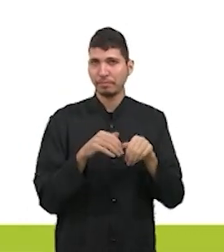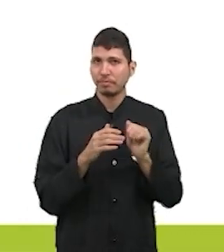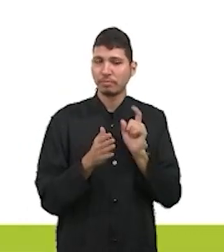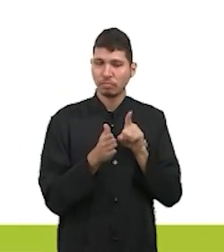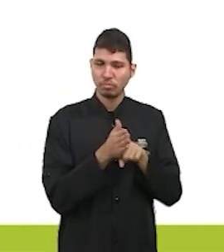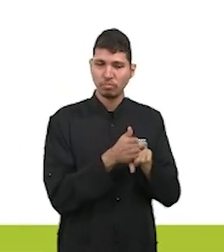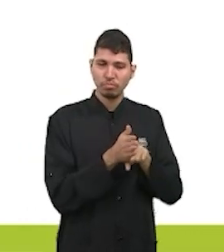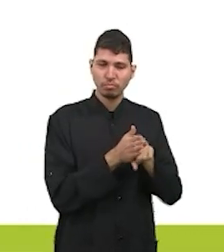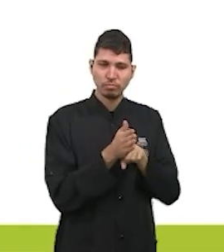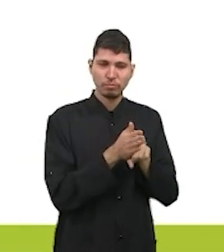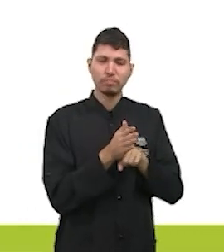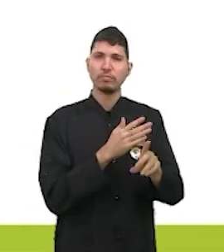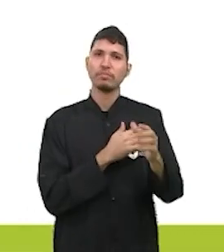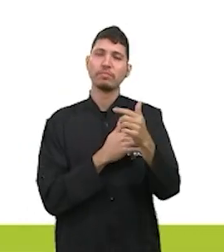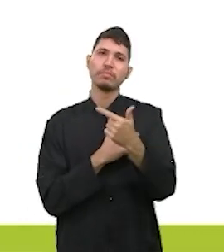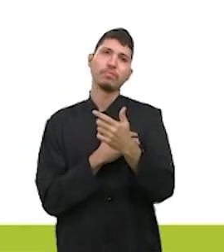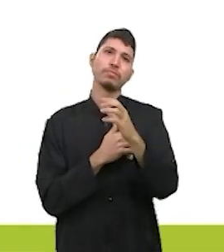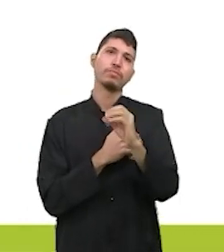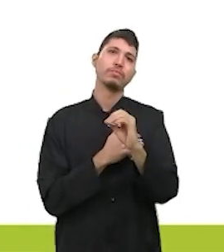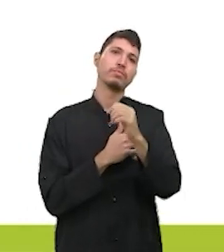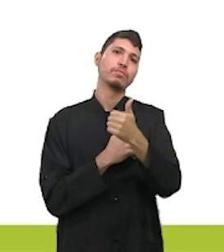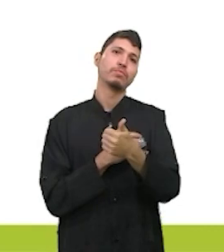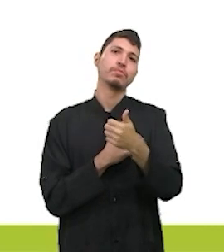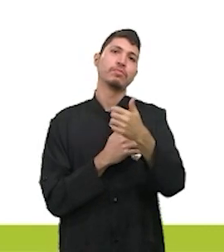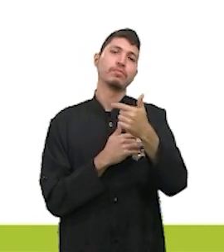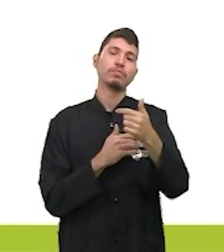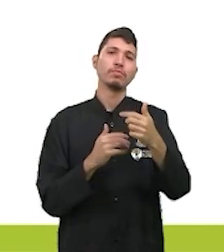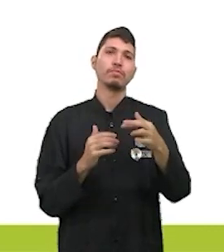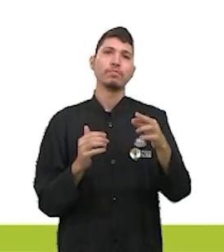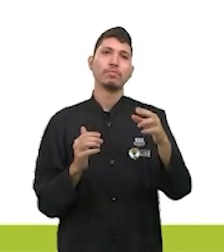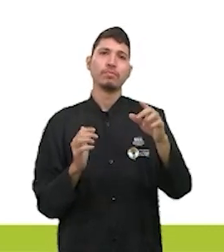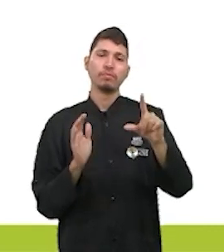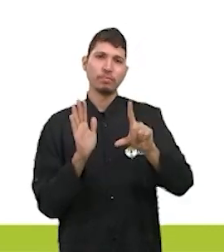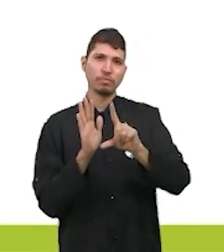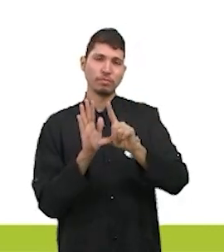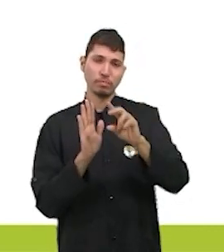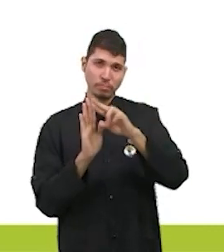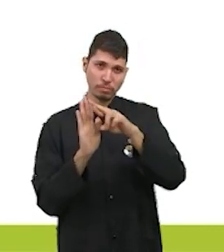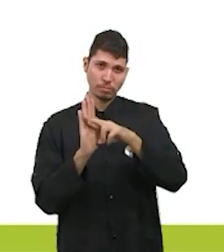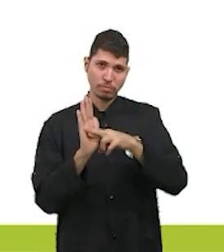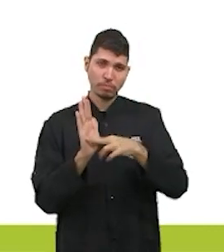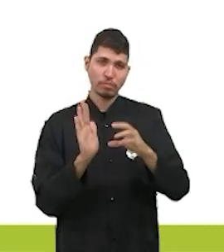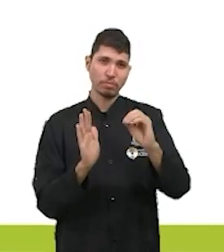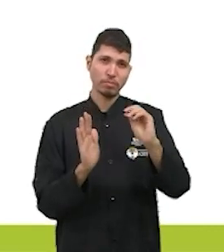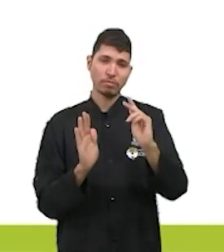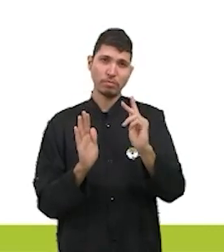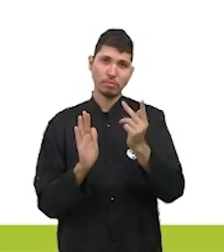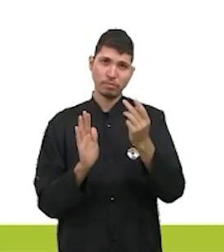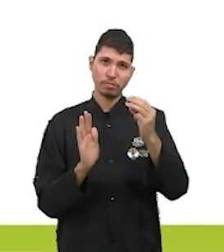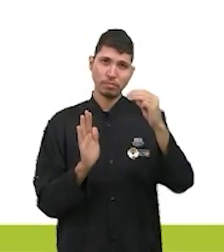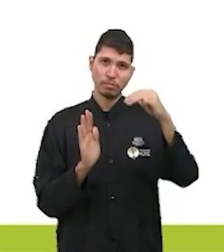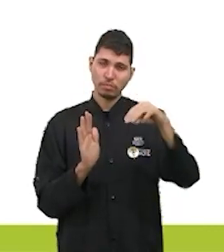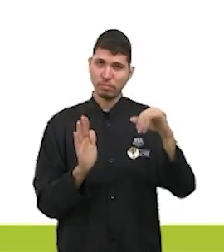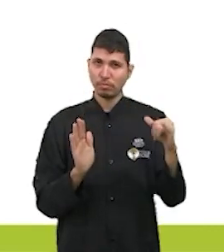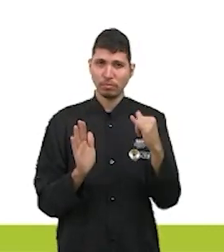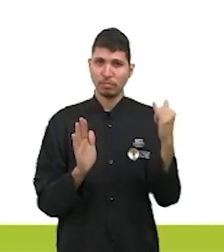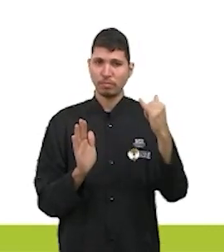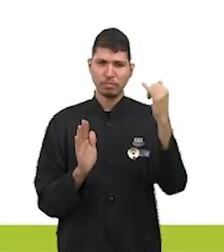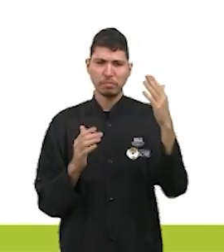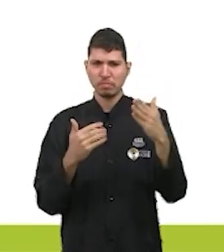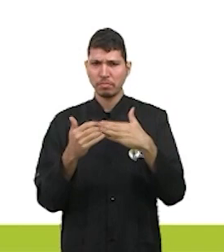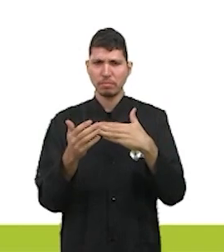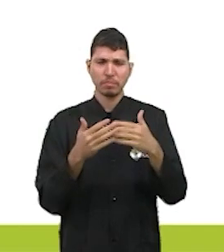em 2012 que a lei de Ohm é válida mesmo para fios finíssimos, né? Uns fios aí